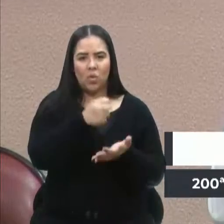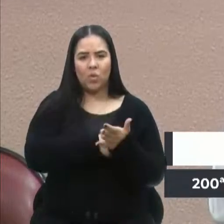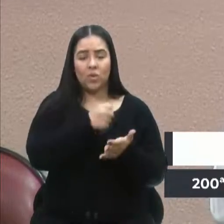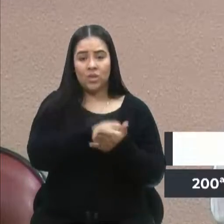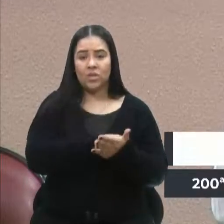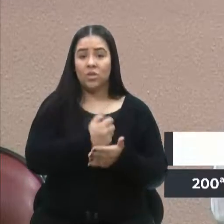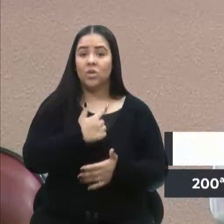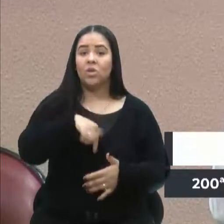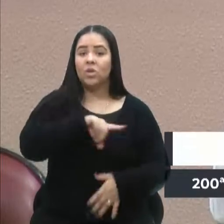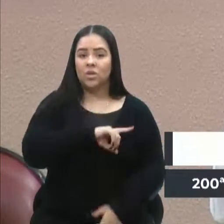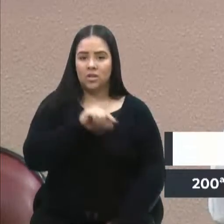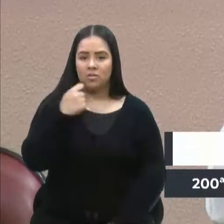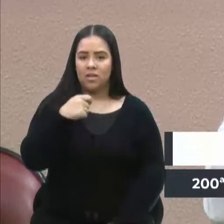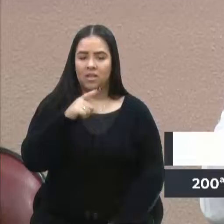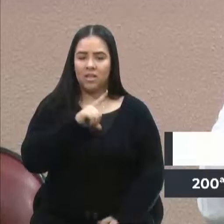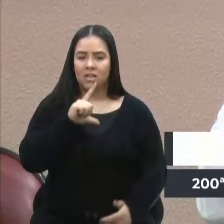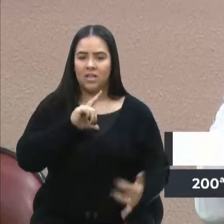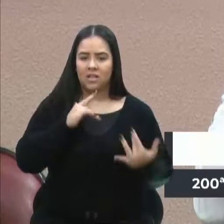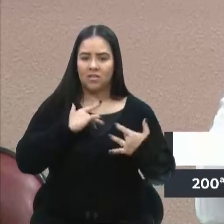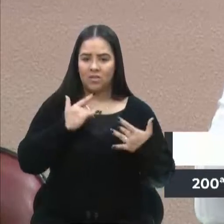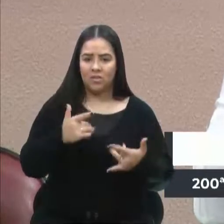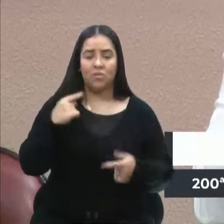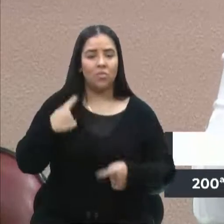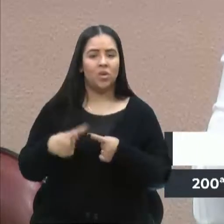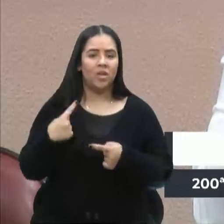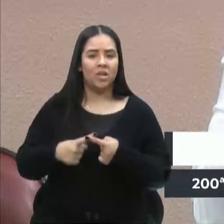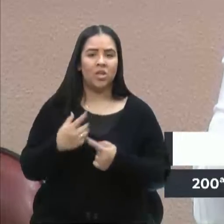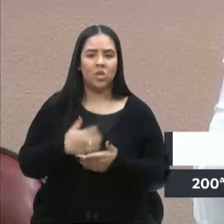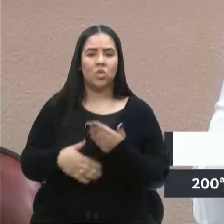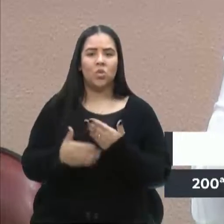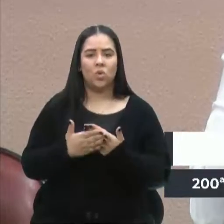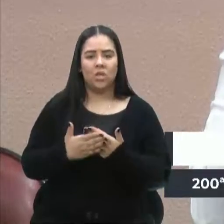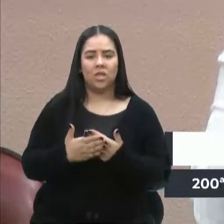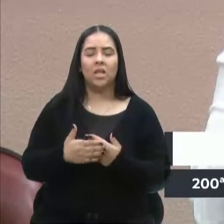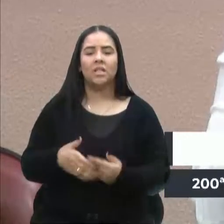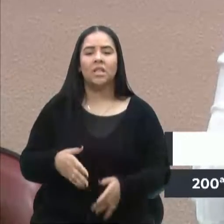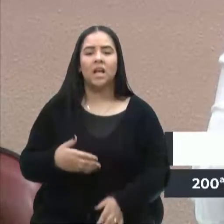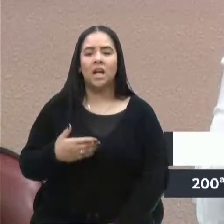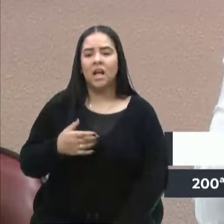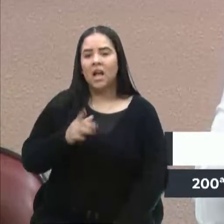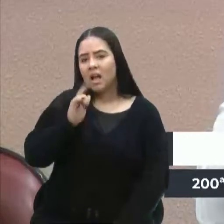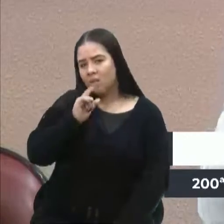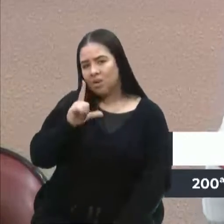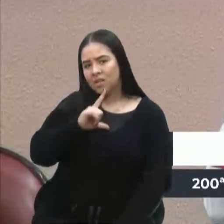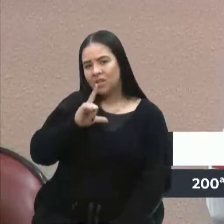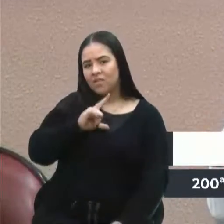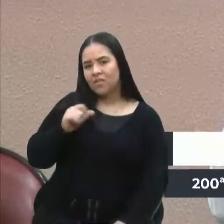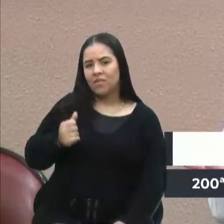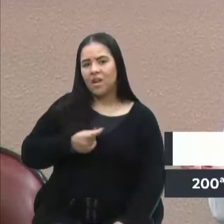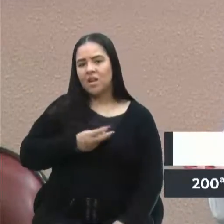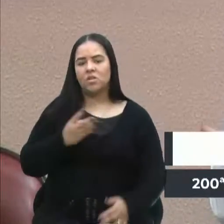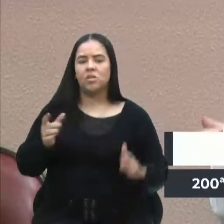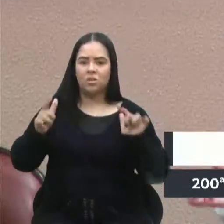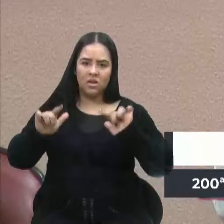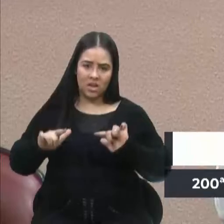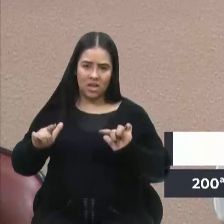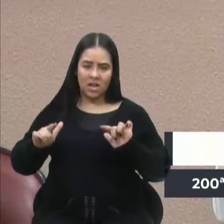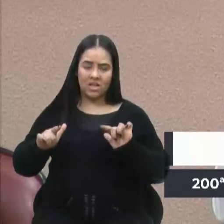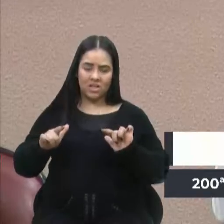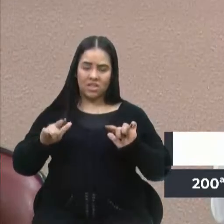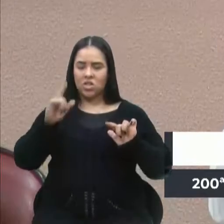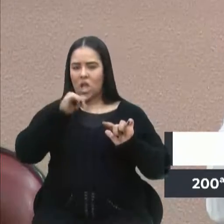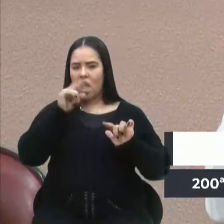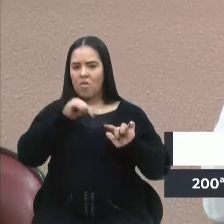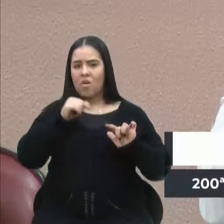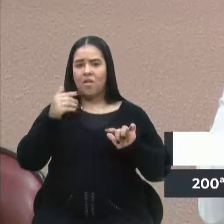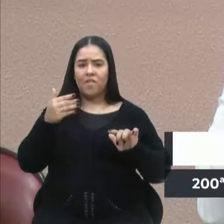Então, a gente tem que ser solidário, porque toda a água que está em vários pontos de alagamento termina lá em Galópolis, porque é realmente